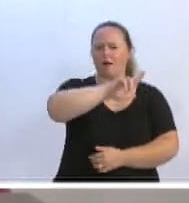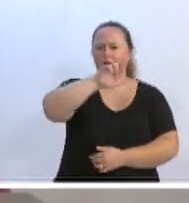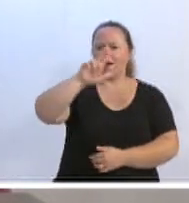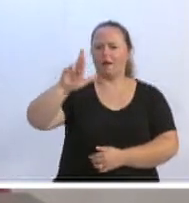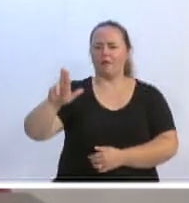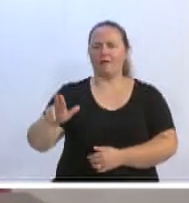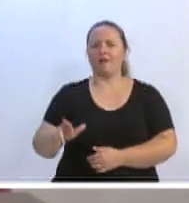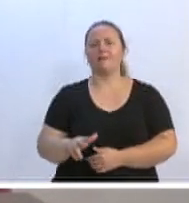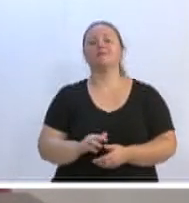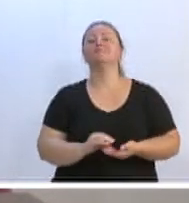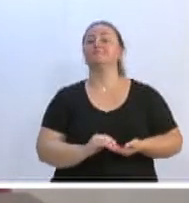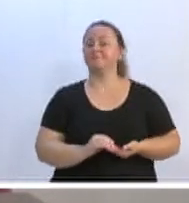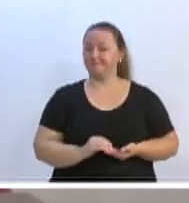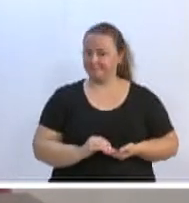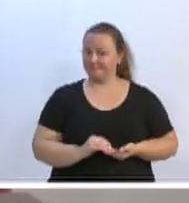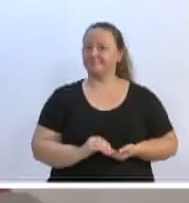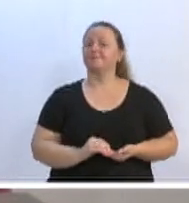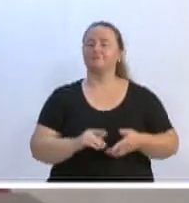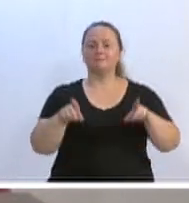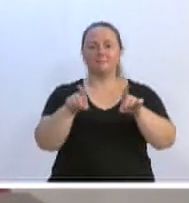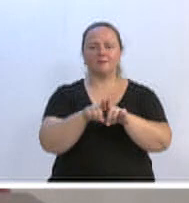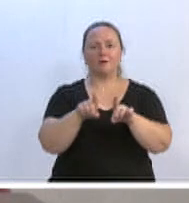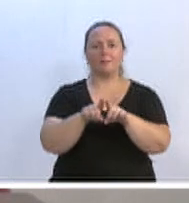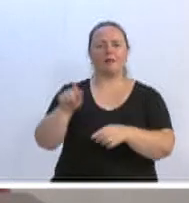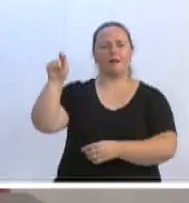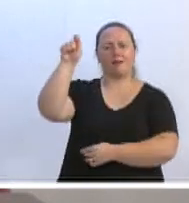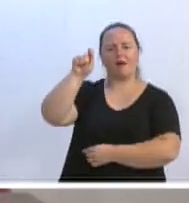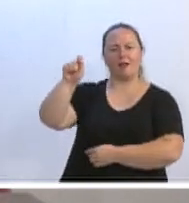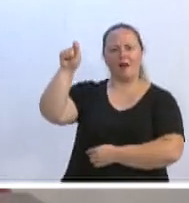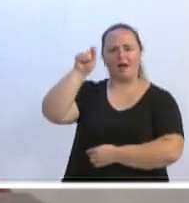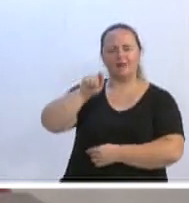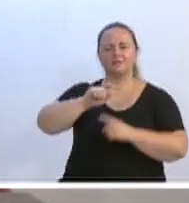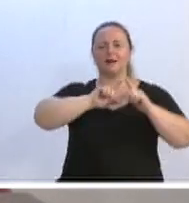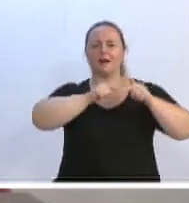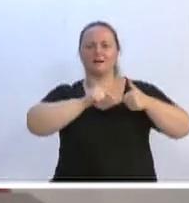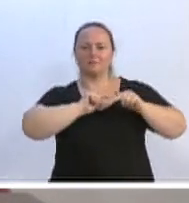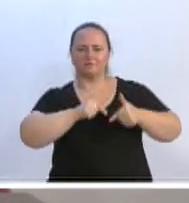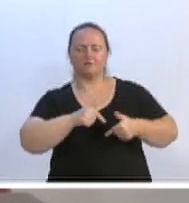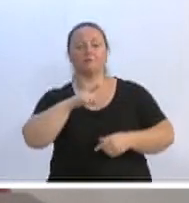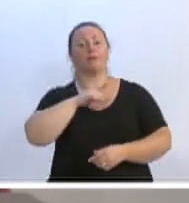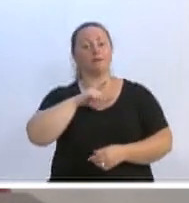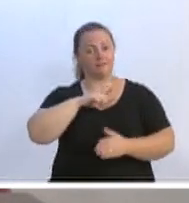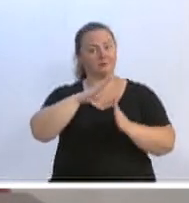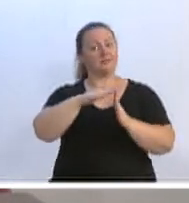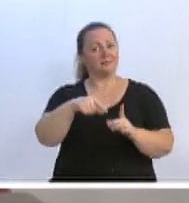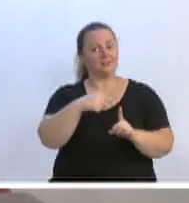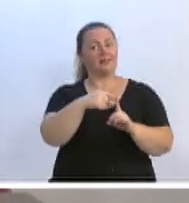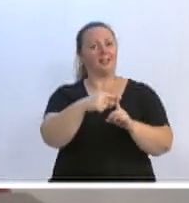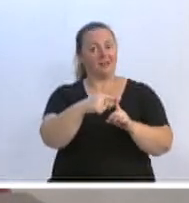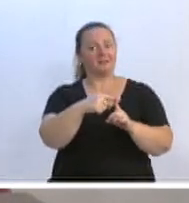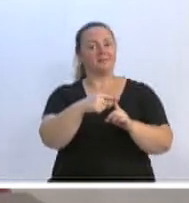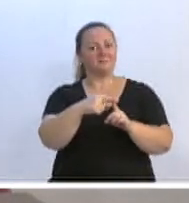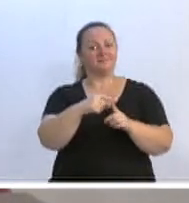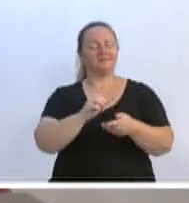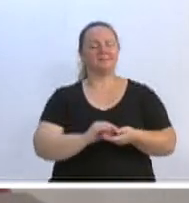e transmissão, inclusive, para a Ásia e em Israel, onde temos igrejas.